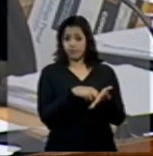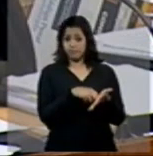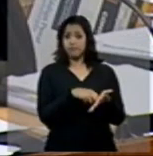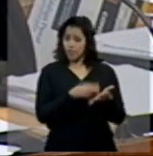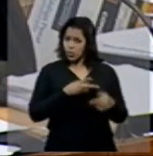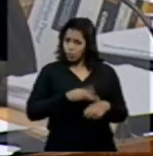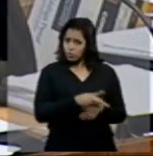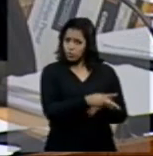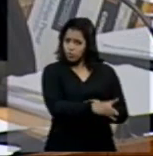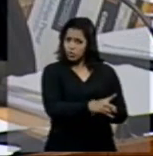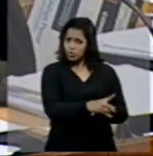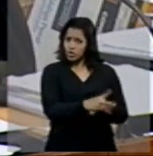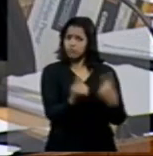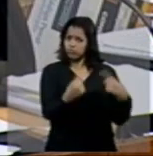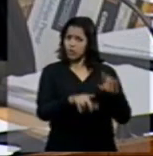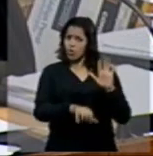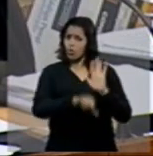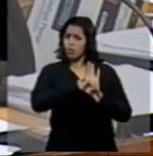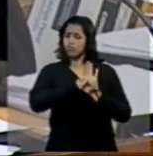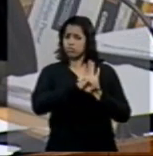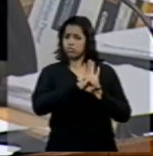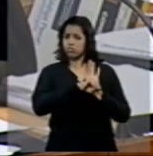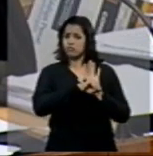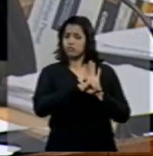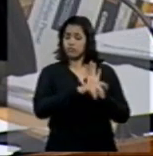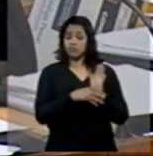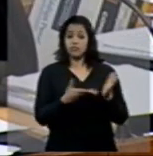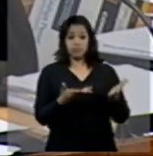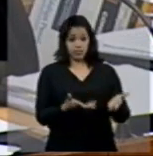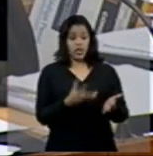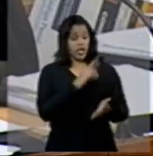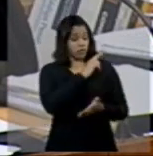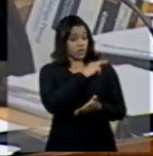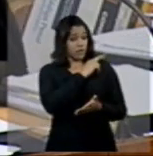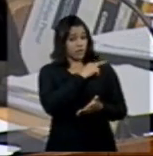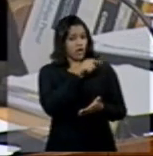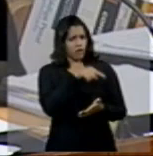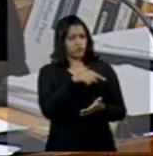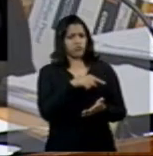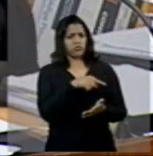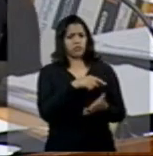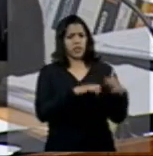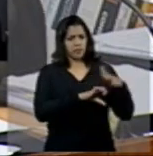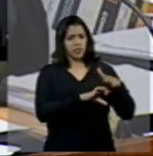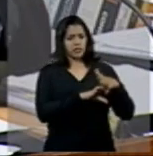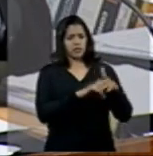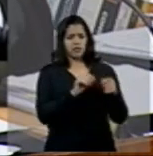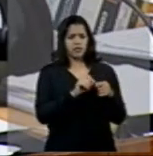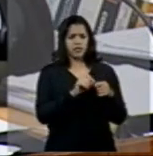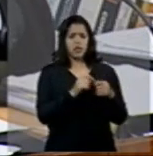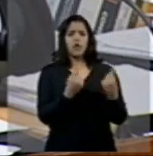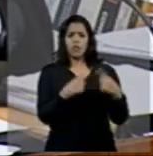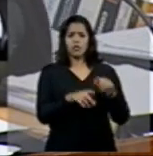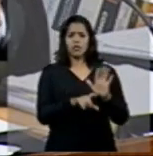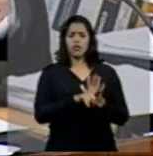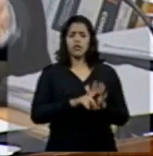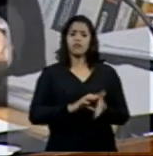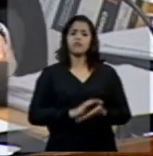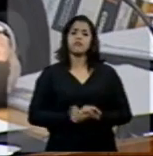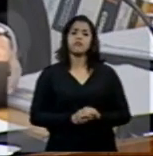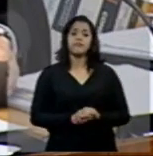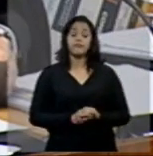a ilicitude, a possibilidade integral de responsabilidade daqueles que praticaram atos